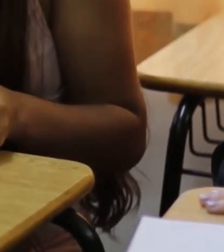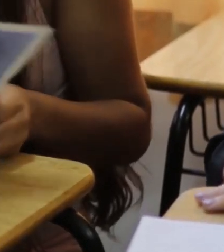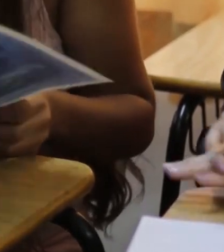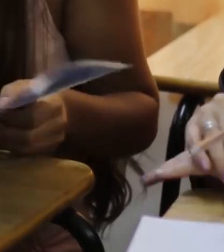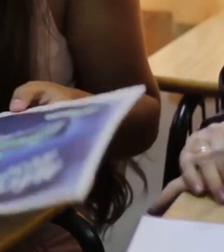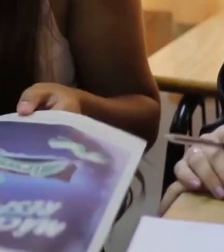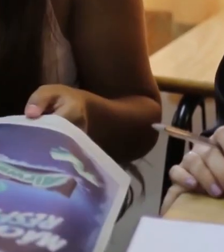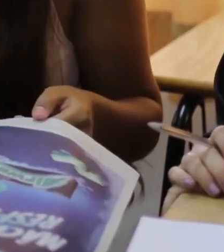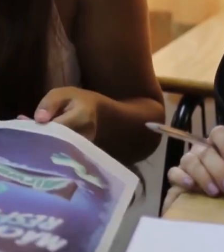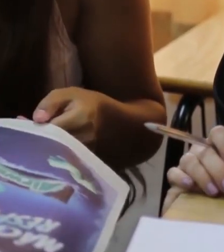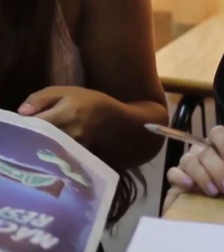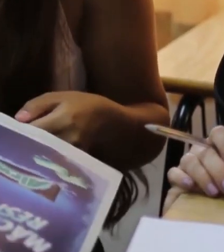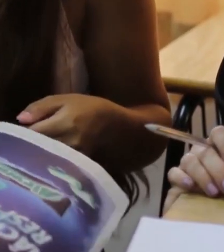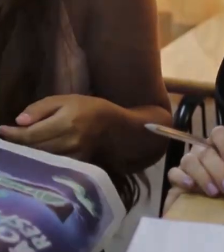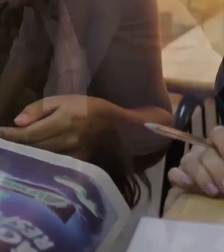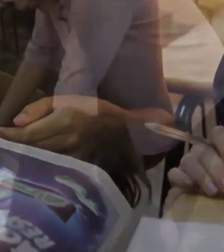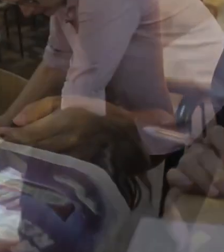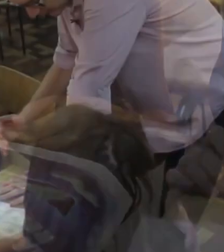Aplausos